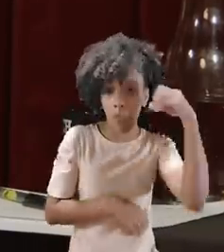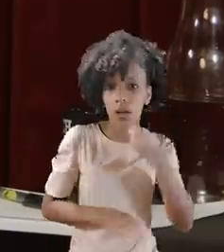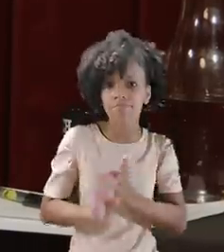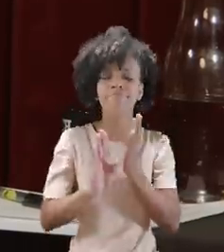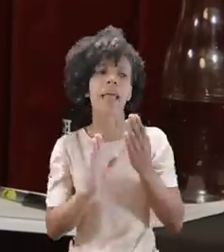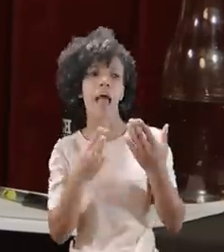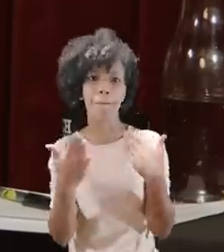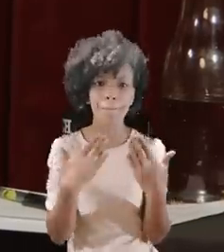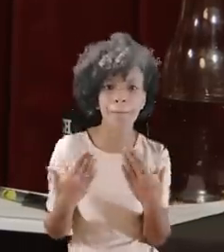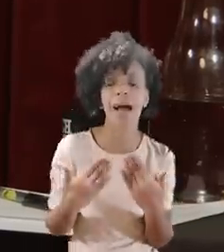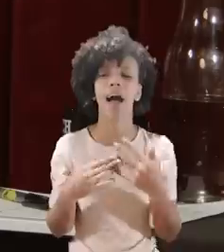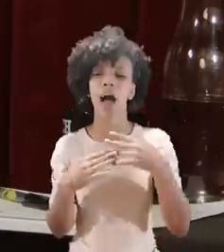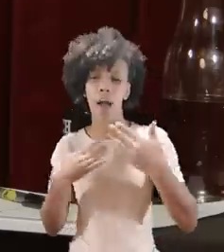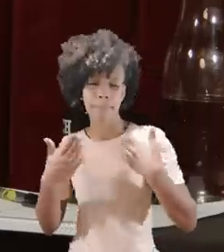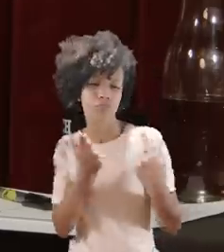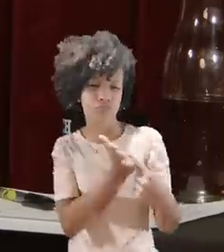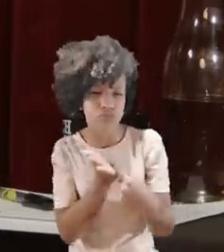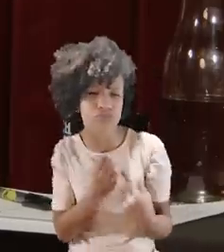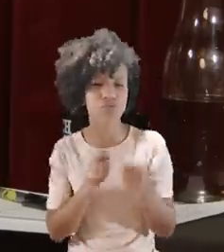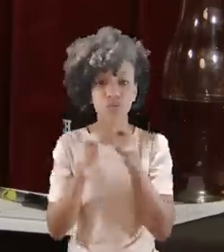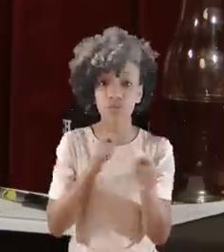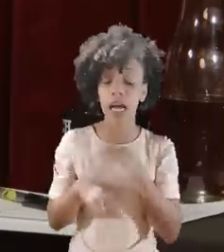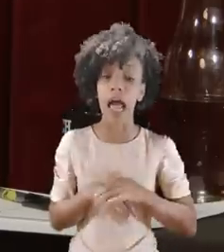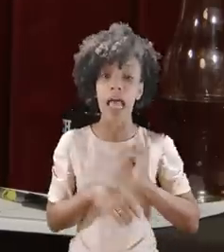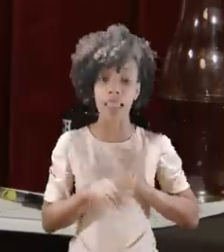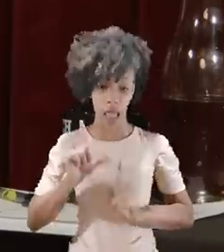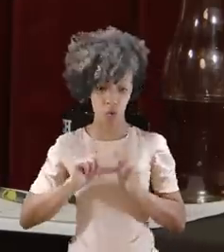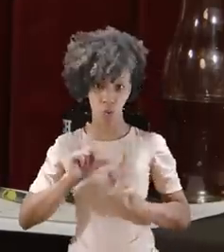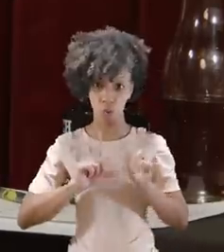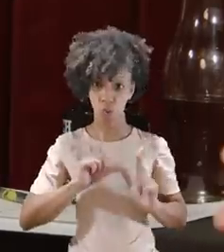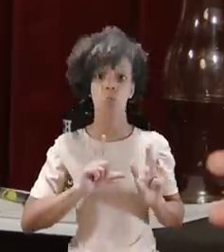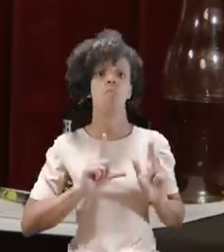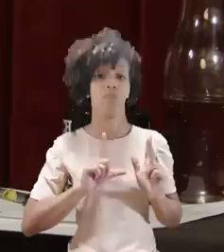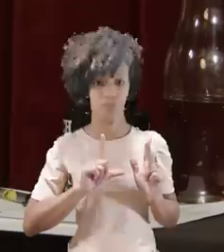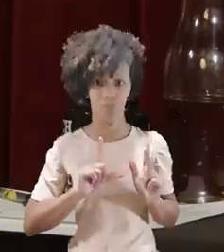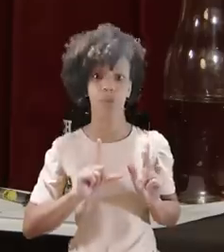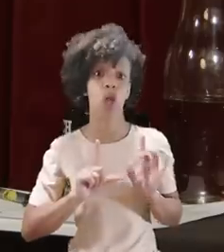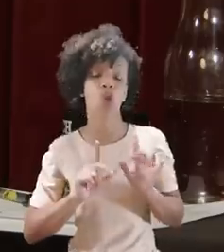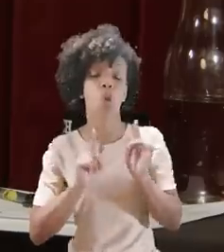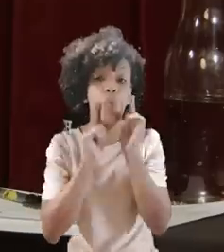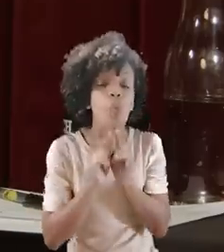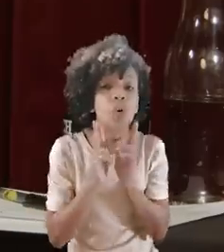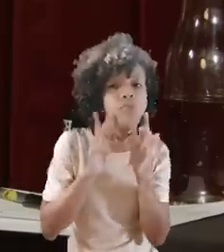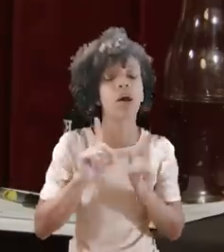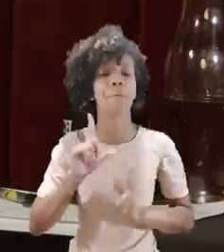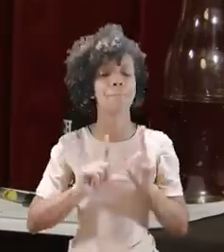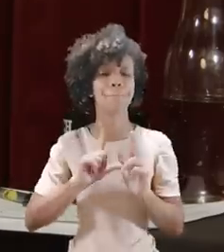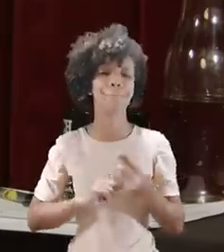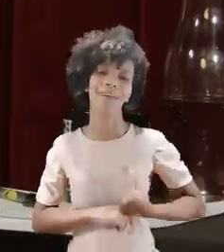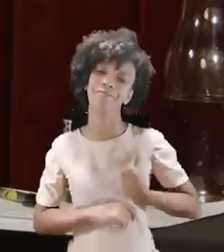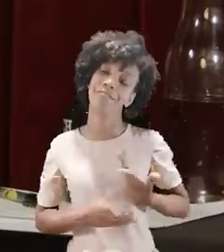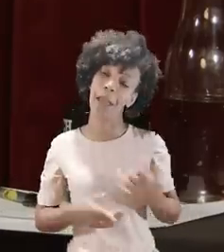ignorante para tentar discutir sobre o assunto ver os meus achismos a gente debater tem um canal de cortes não só de barbearia vive